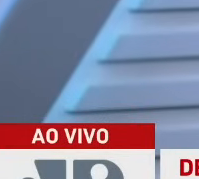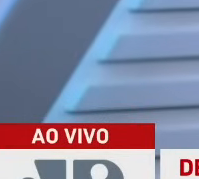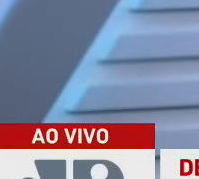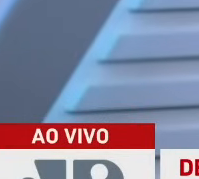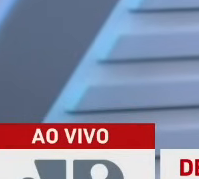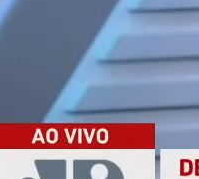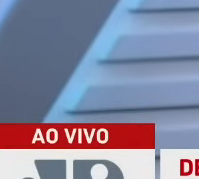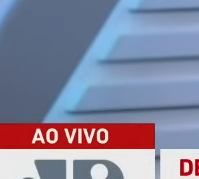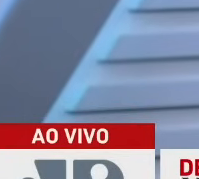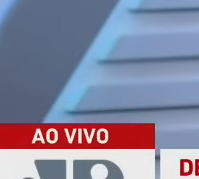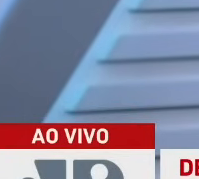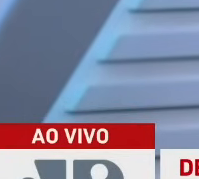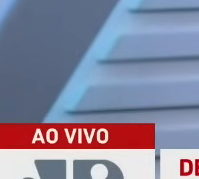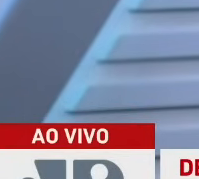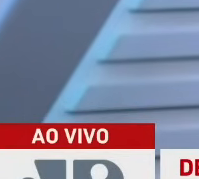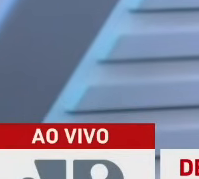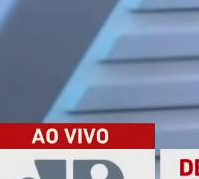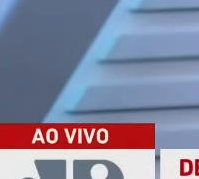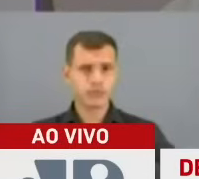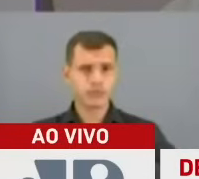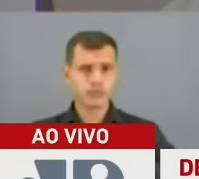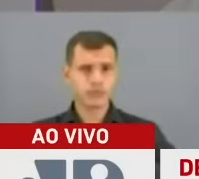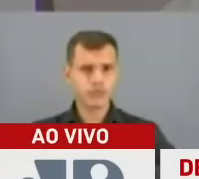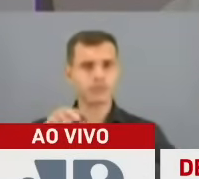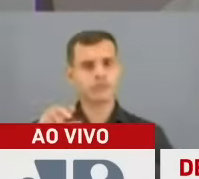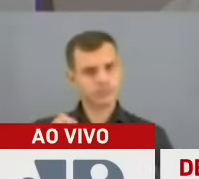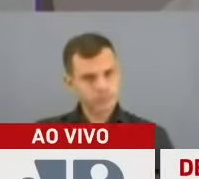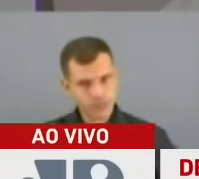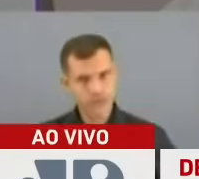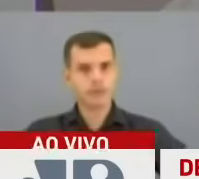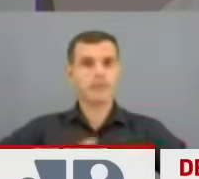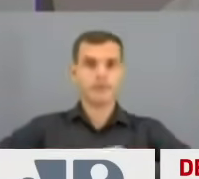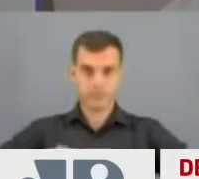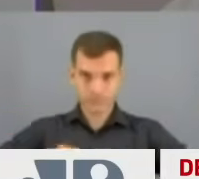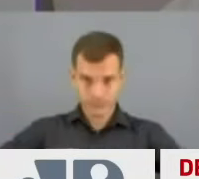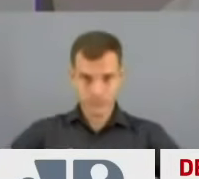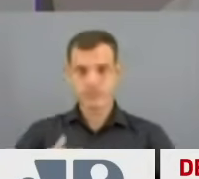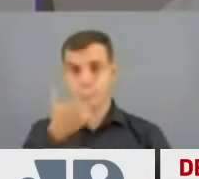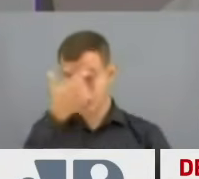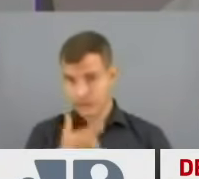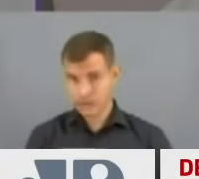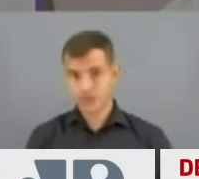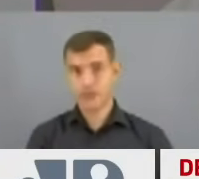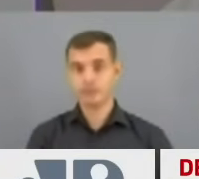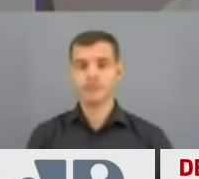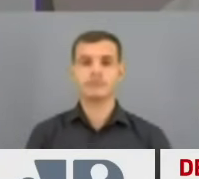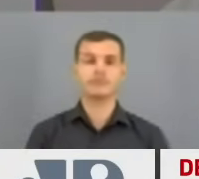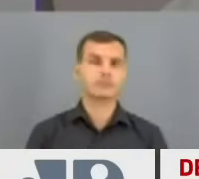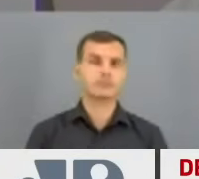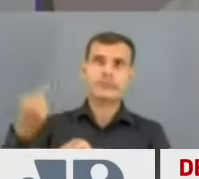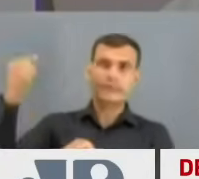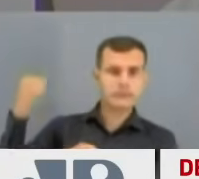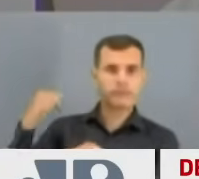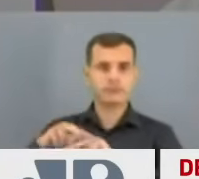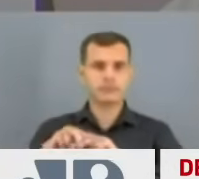e não os funcionários da República. Vamos acompanhar. Eu jamais me vali de reuniões ou